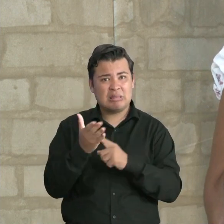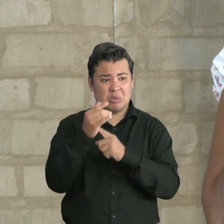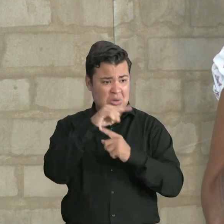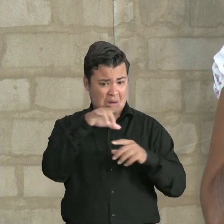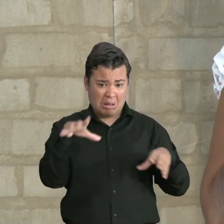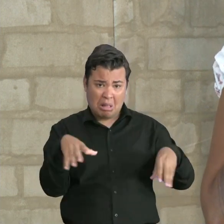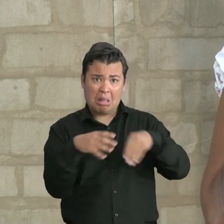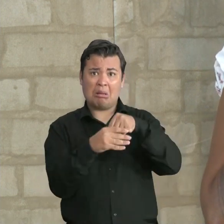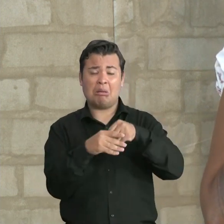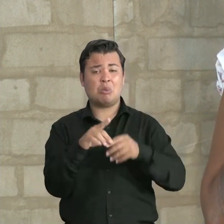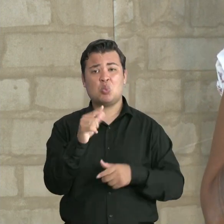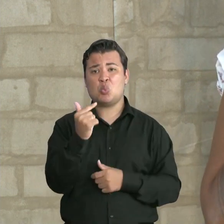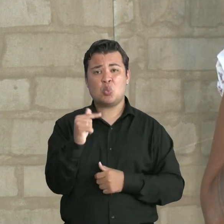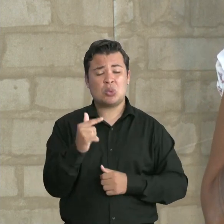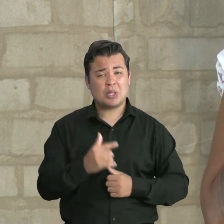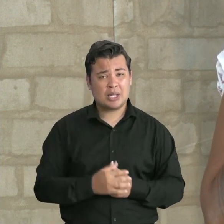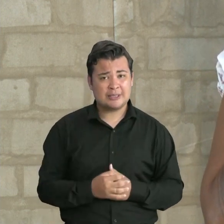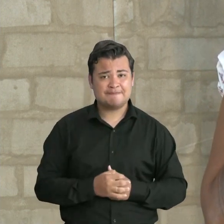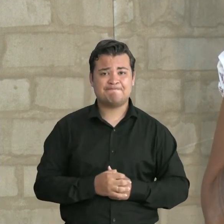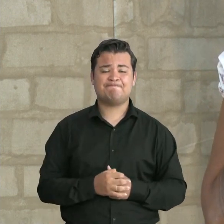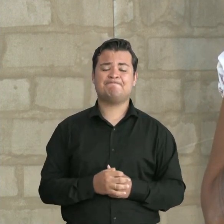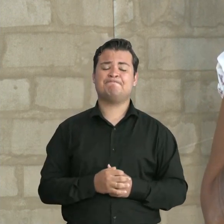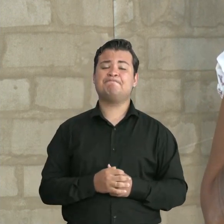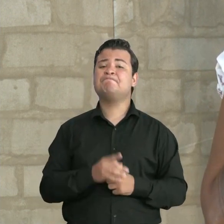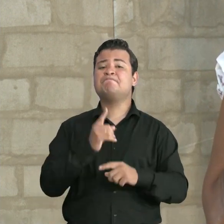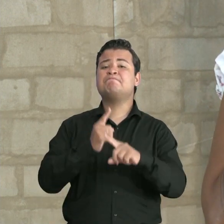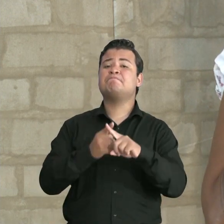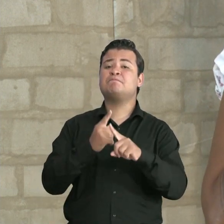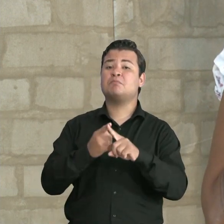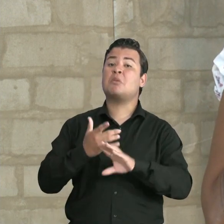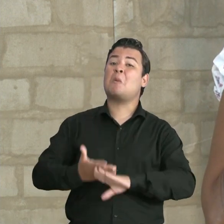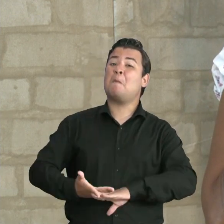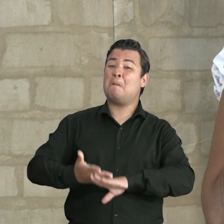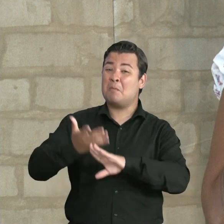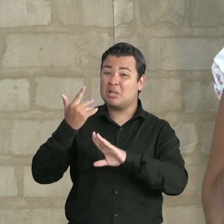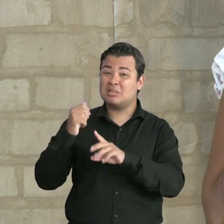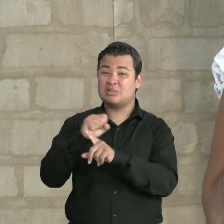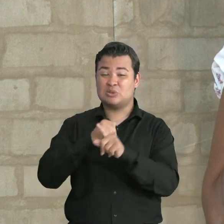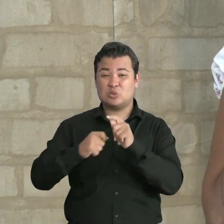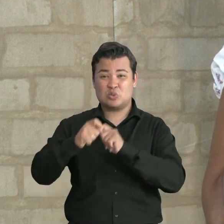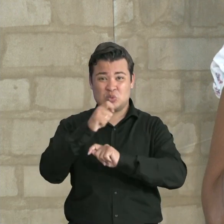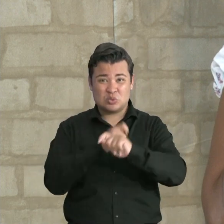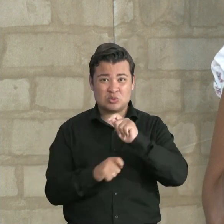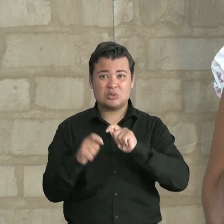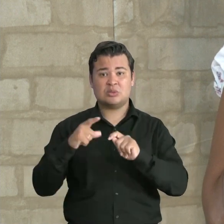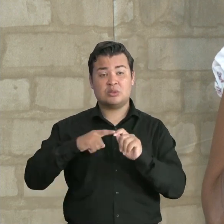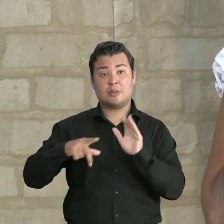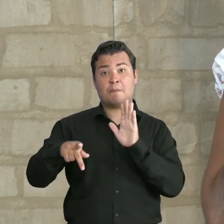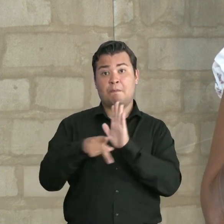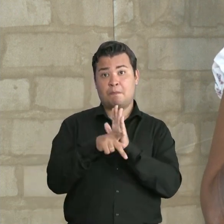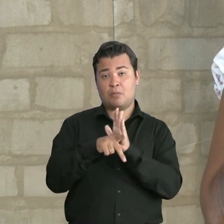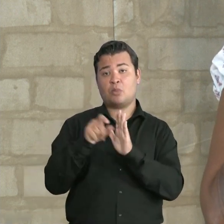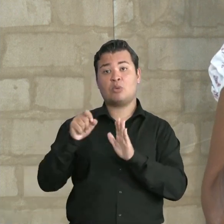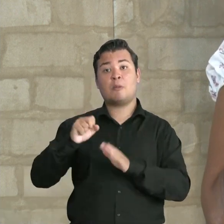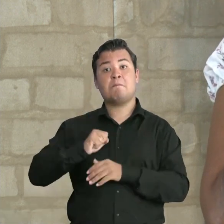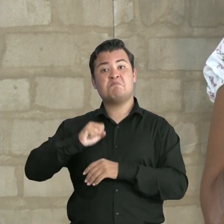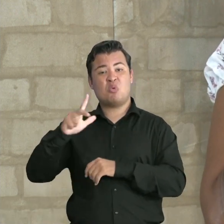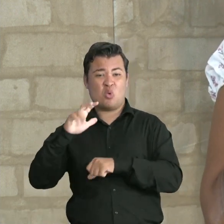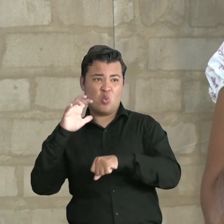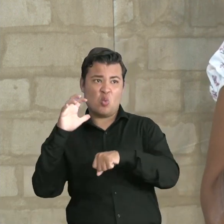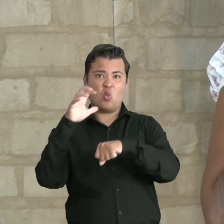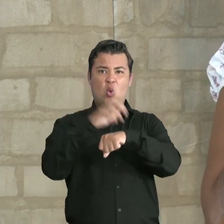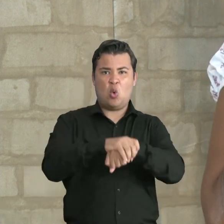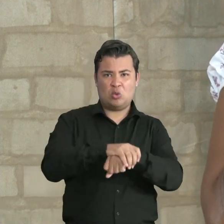tecnologia. Isso porque a gente tem um passado sociocultural ligado ao processo de colonização e